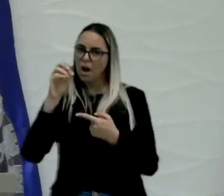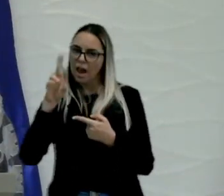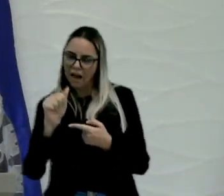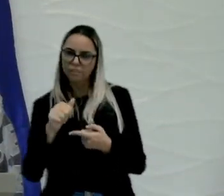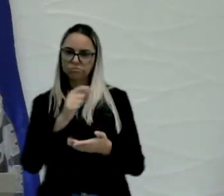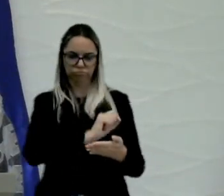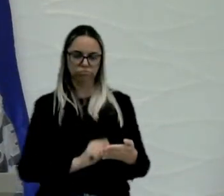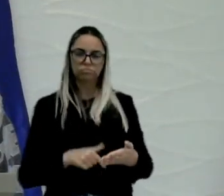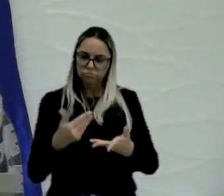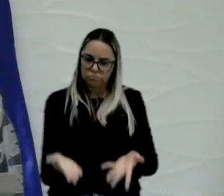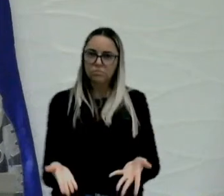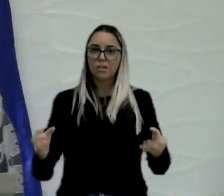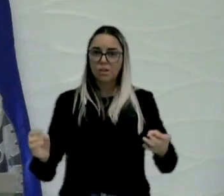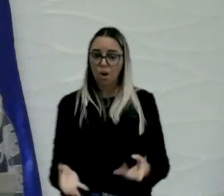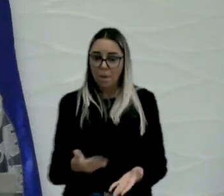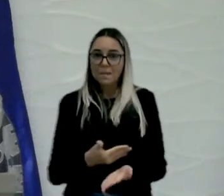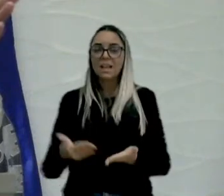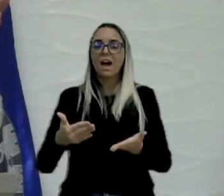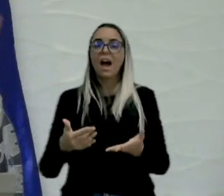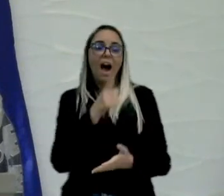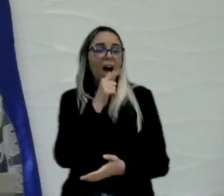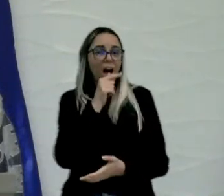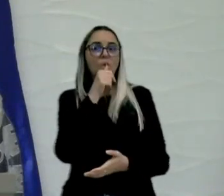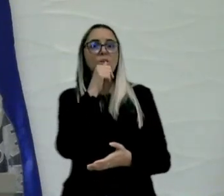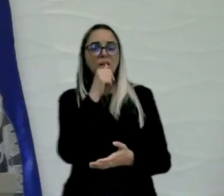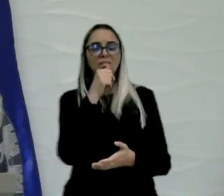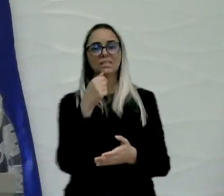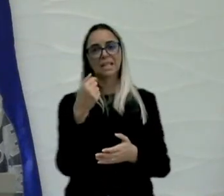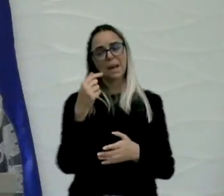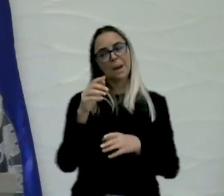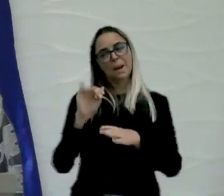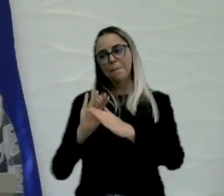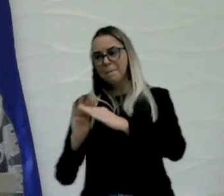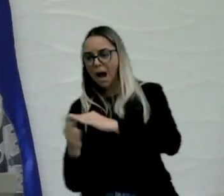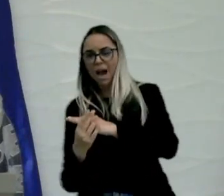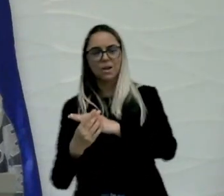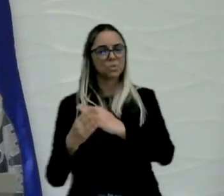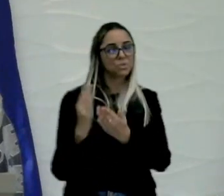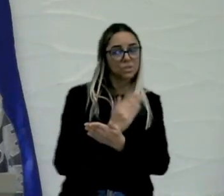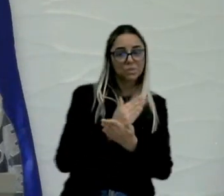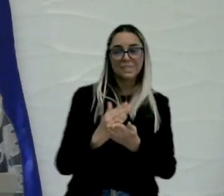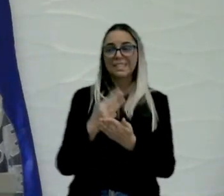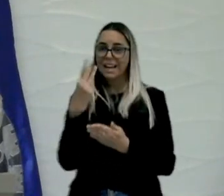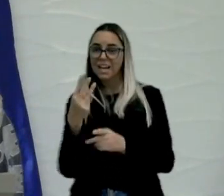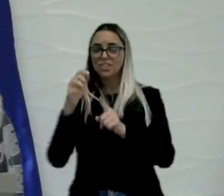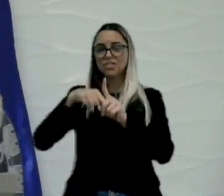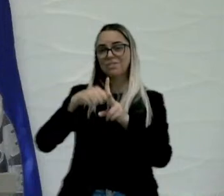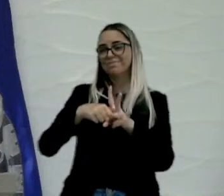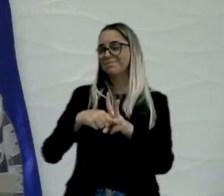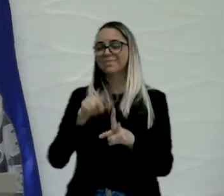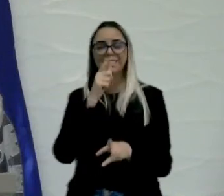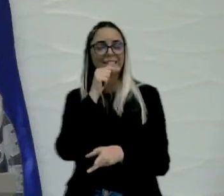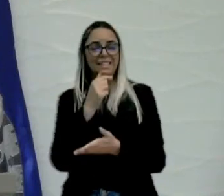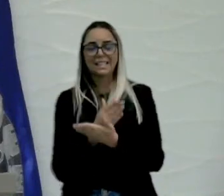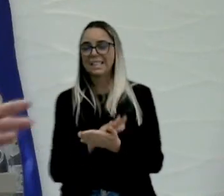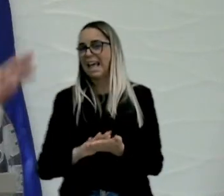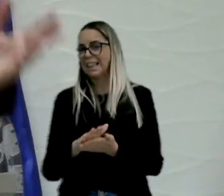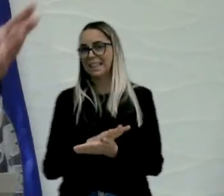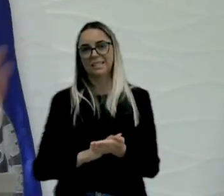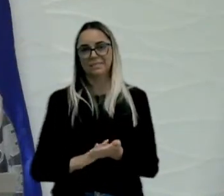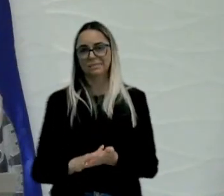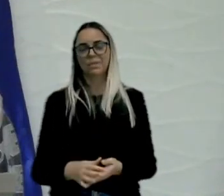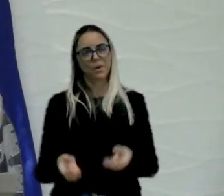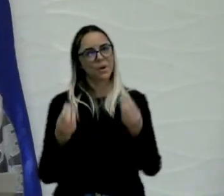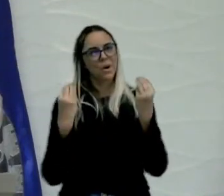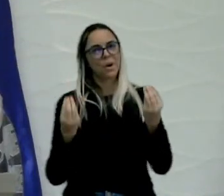aí tem tem bairros aí que faz mais de três meses que não chega a água mais de TR meses que não chegar disso é um absurdo